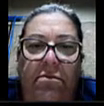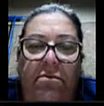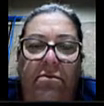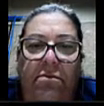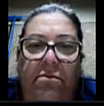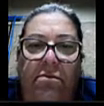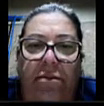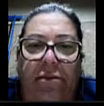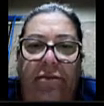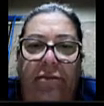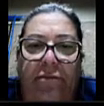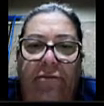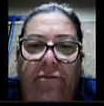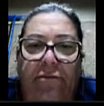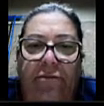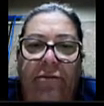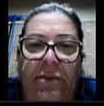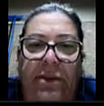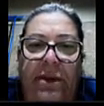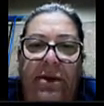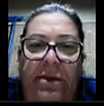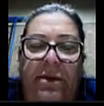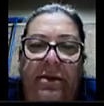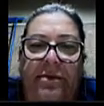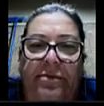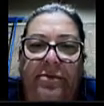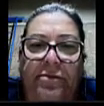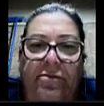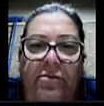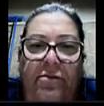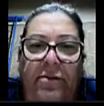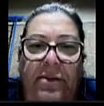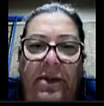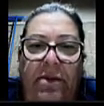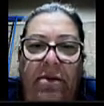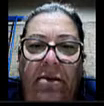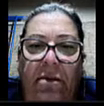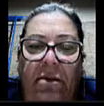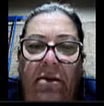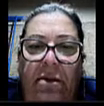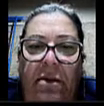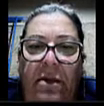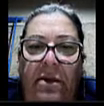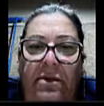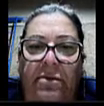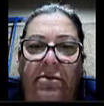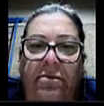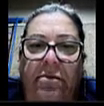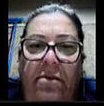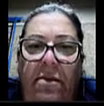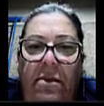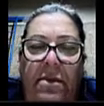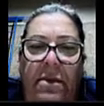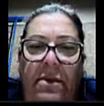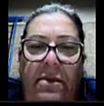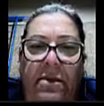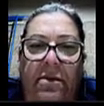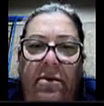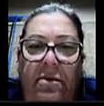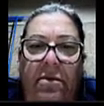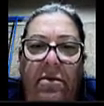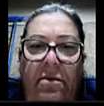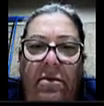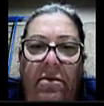proporcional à inteligência dela. Então, é muito comum, às vezes, no consultório, a gente pegar algumas crianças que os pais